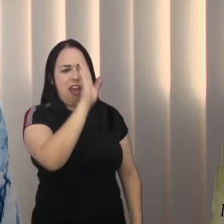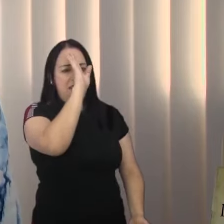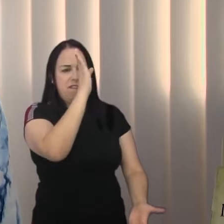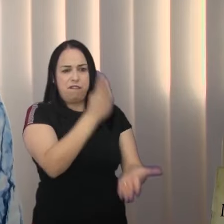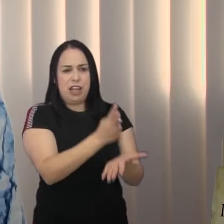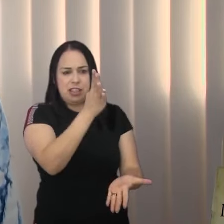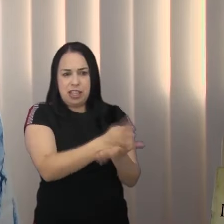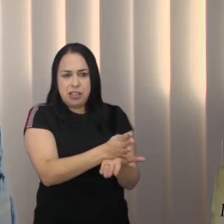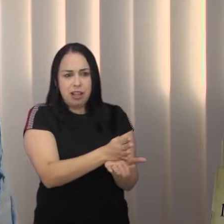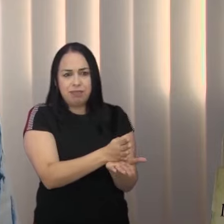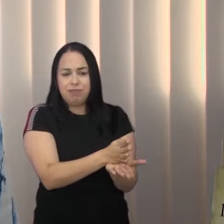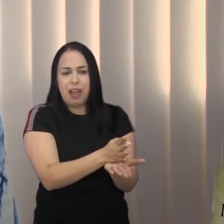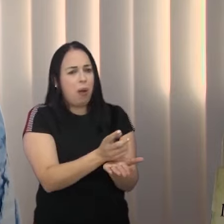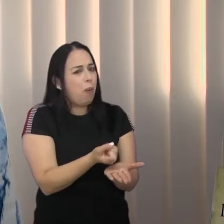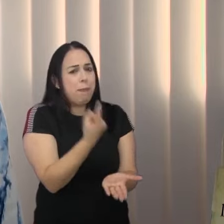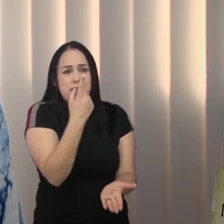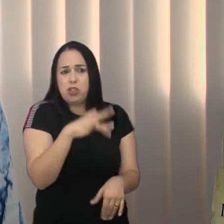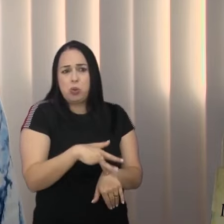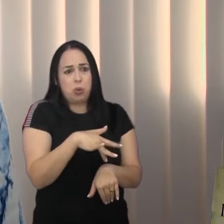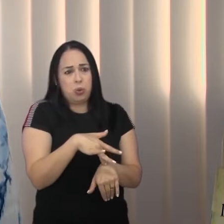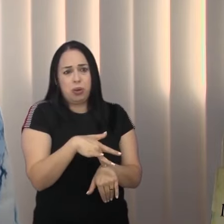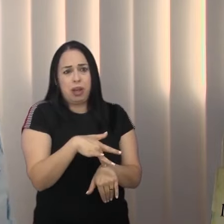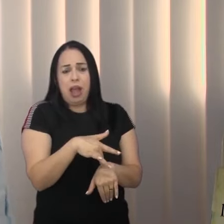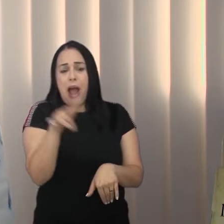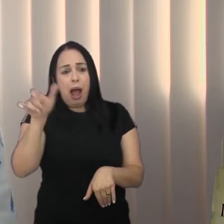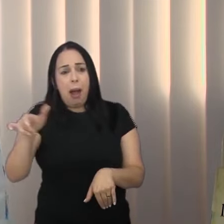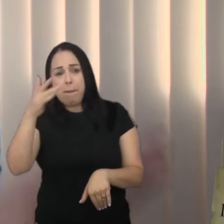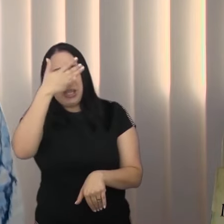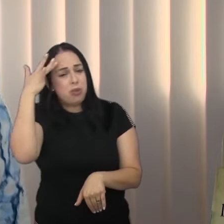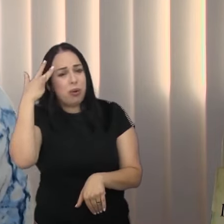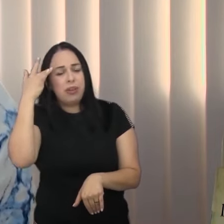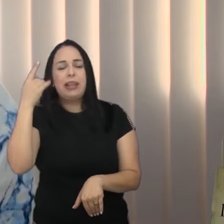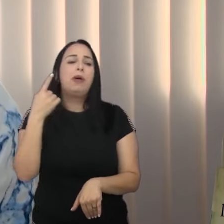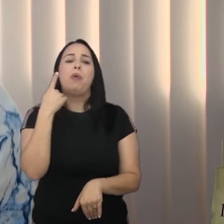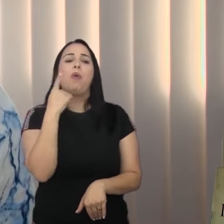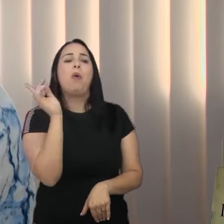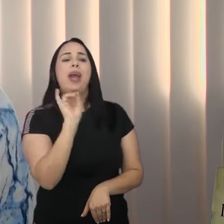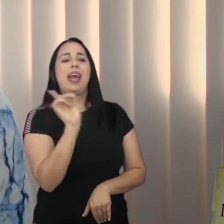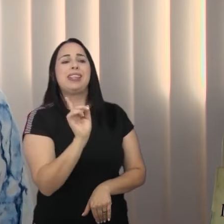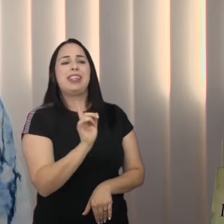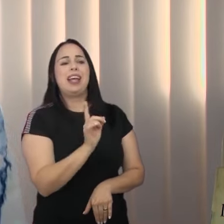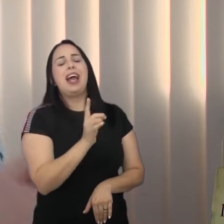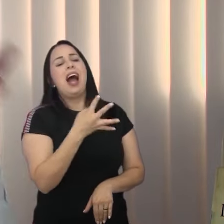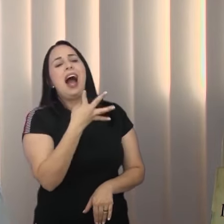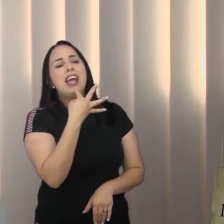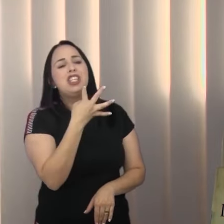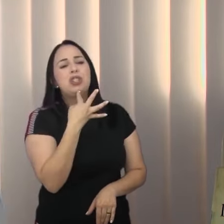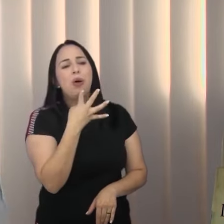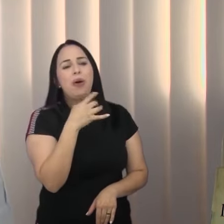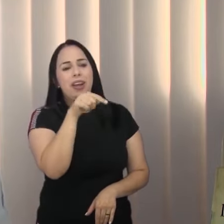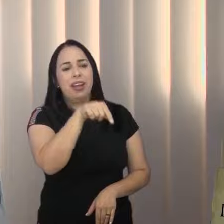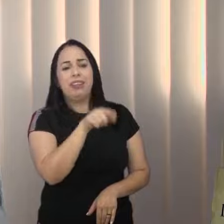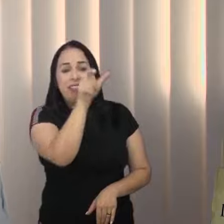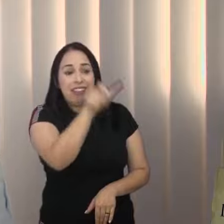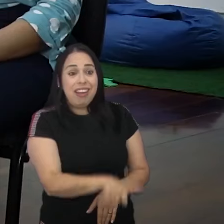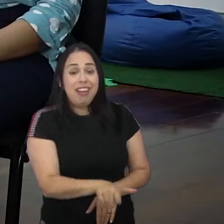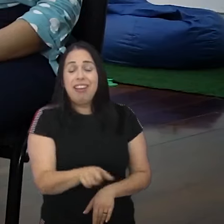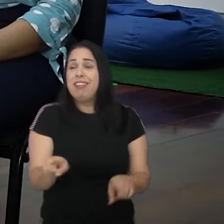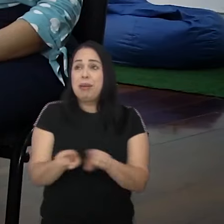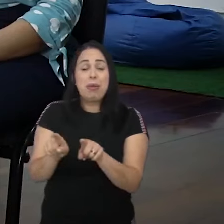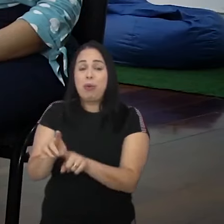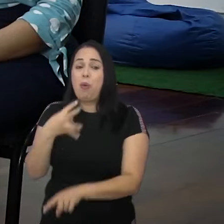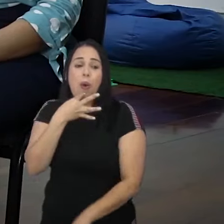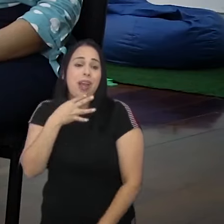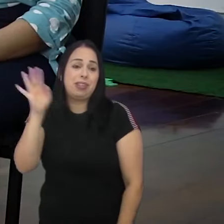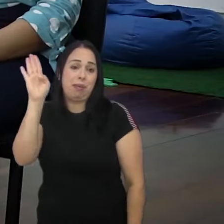fascista. Isso é um absurdo, assim, é pessoa que não conhece nem a história do Cassiano e não conhece muito menos a história do Brasil. E